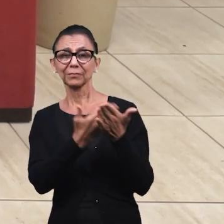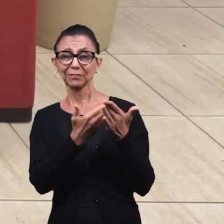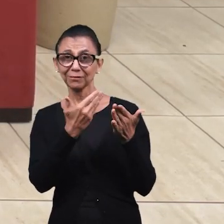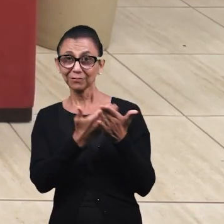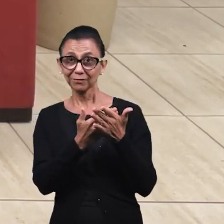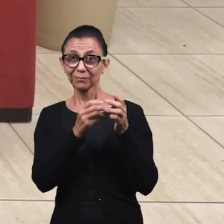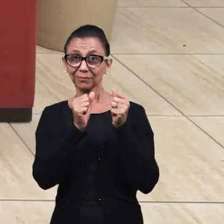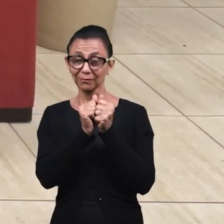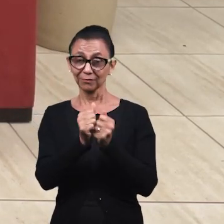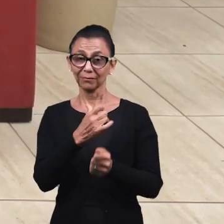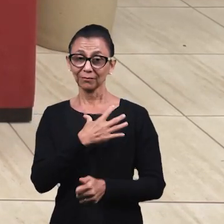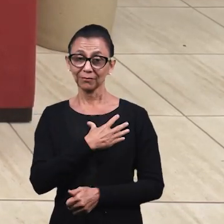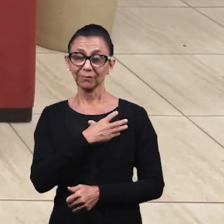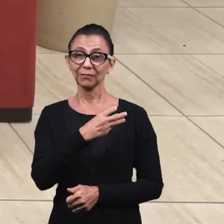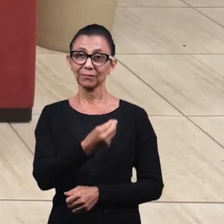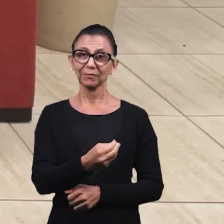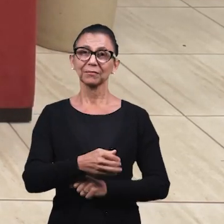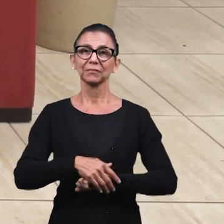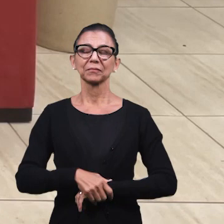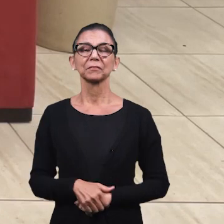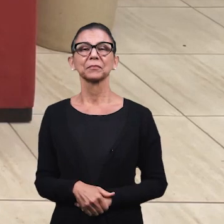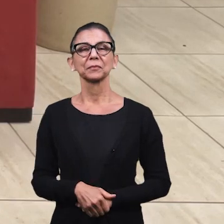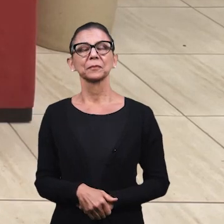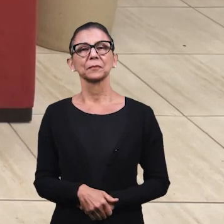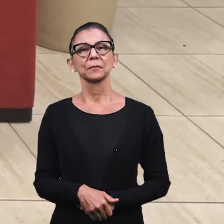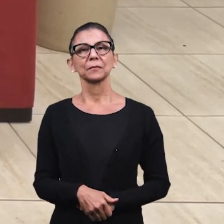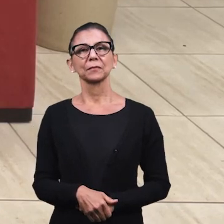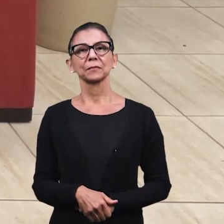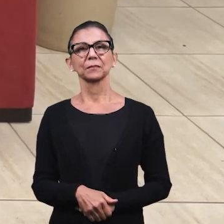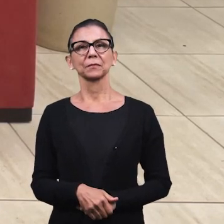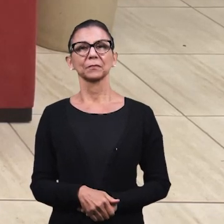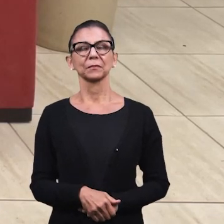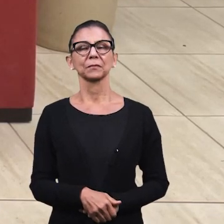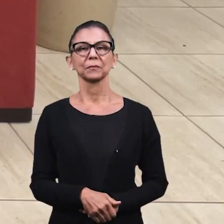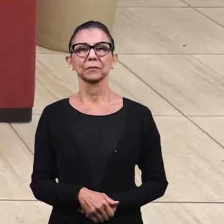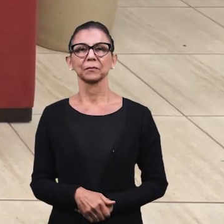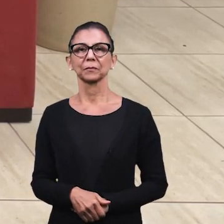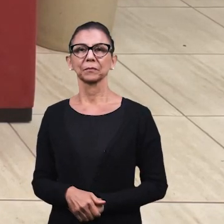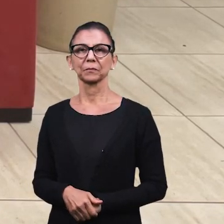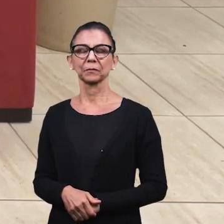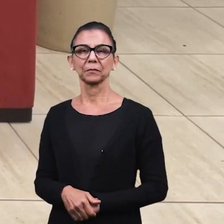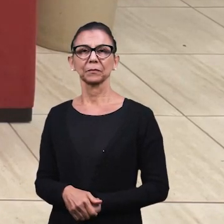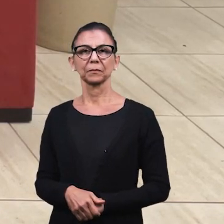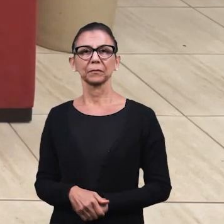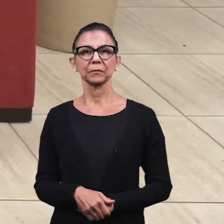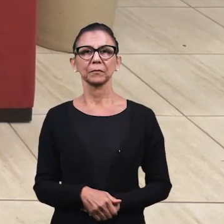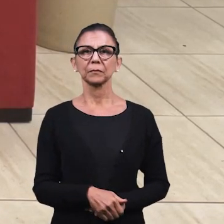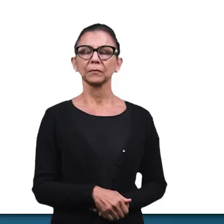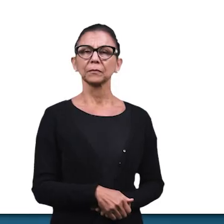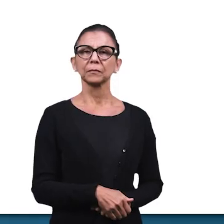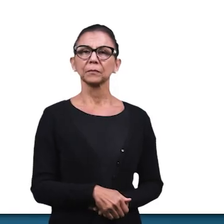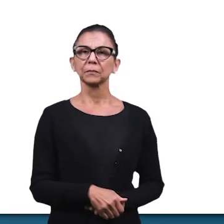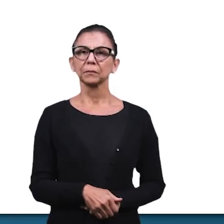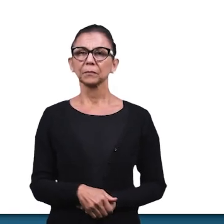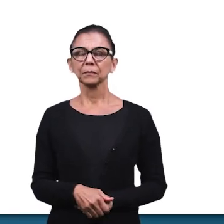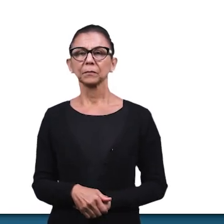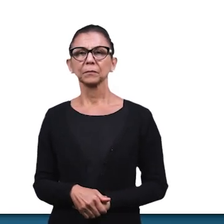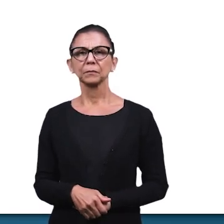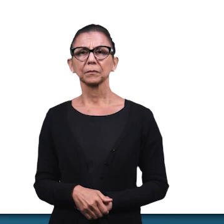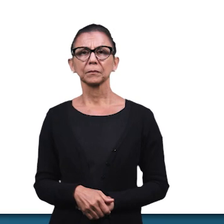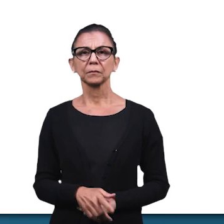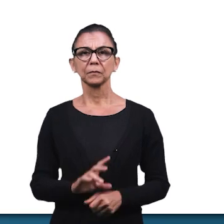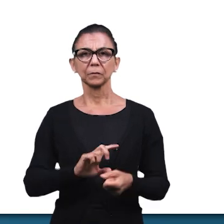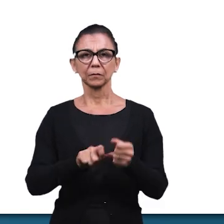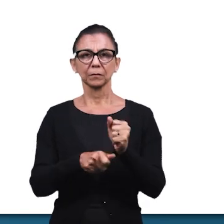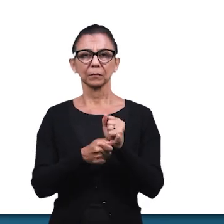por conta dos seus filhos. Sim. Que maravilha! Glória a Jesus! Glória a Jesus! Muito bem, a próxima pergunta, a penúltima, é: quem